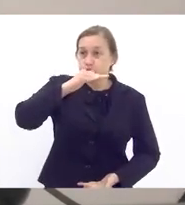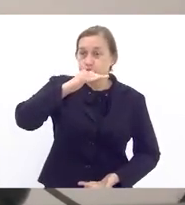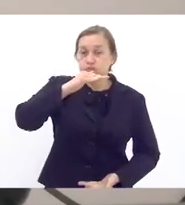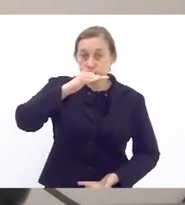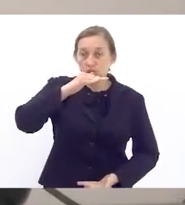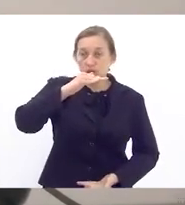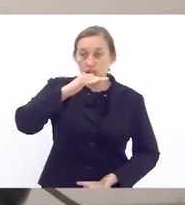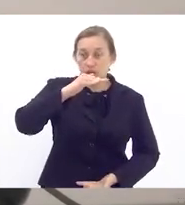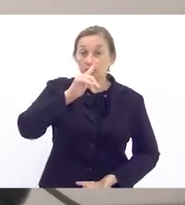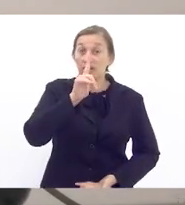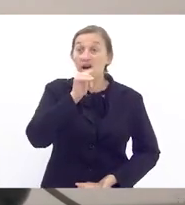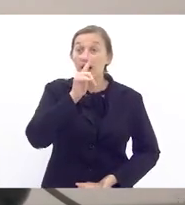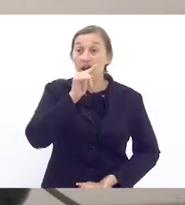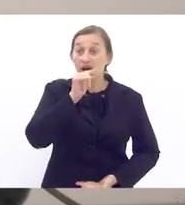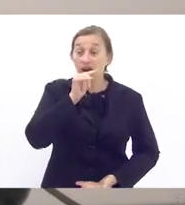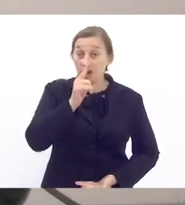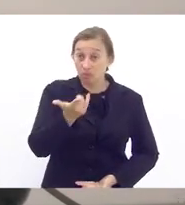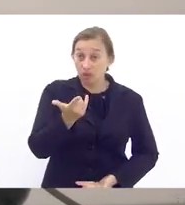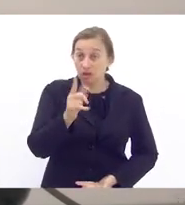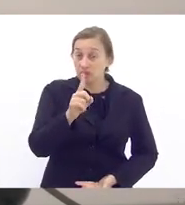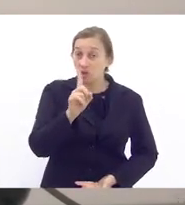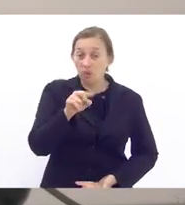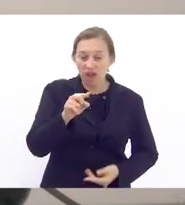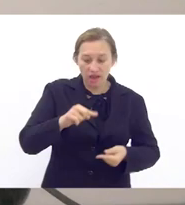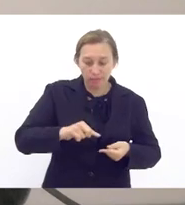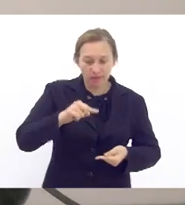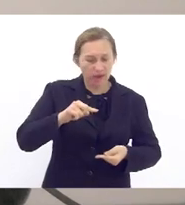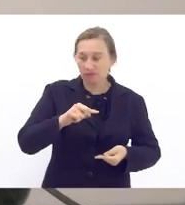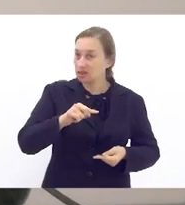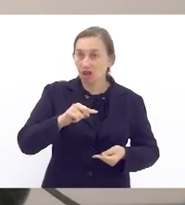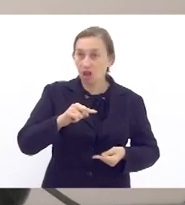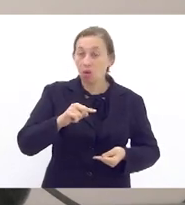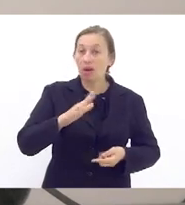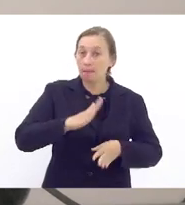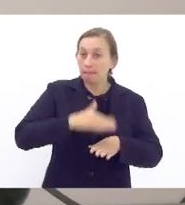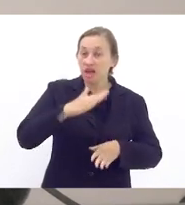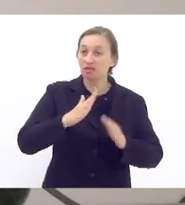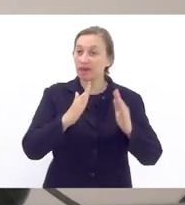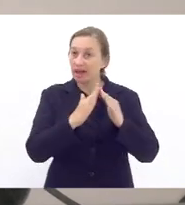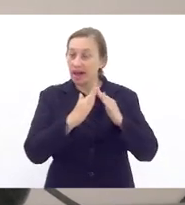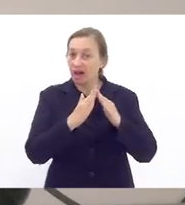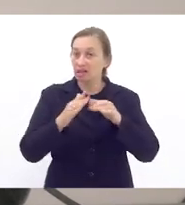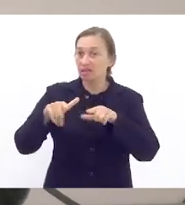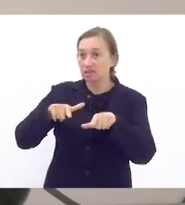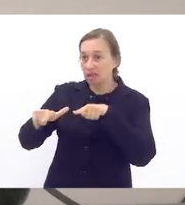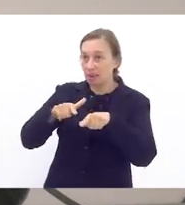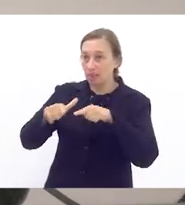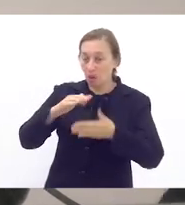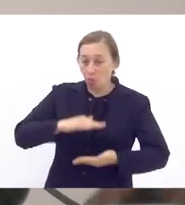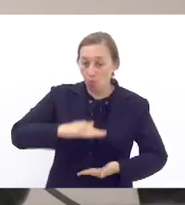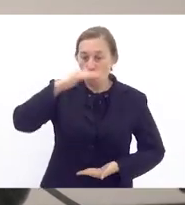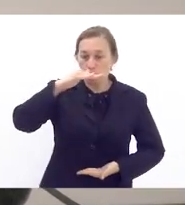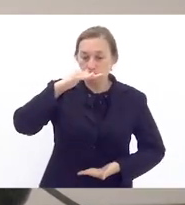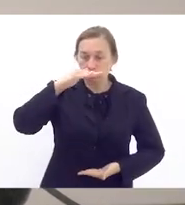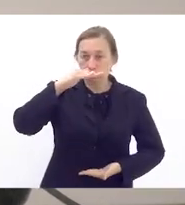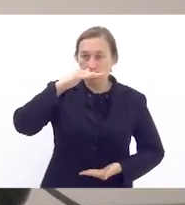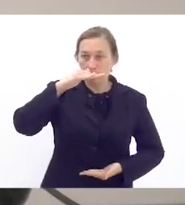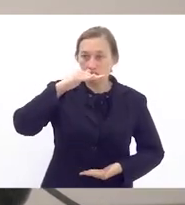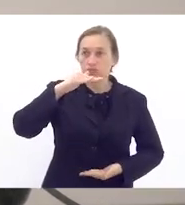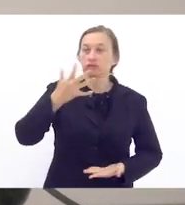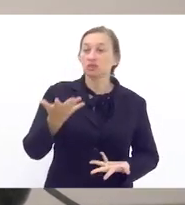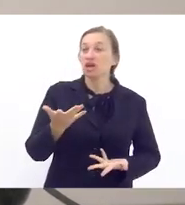consumo da população no dia a dia, né? É mais para residência, trabalho, que são aqueles galões de água.